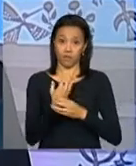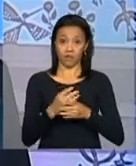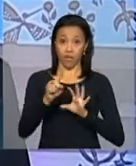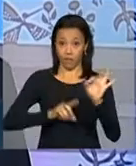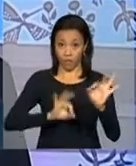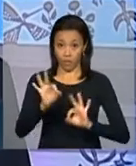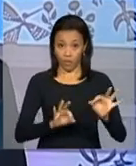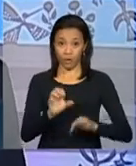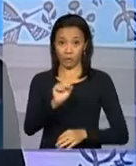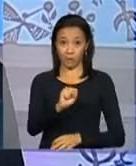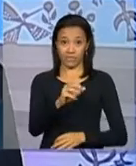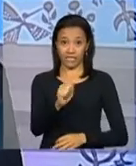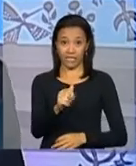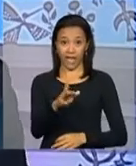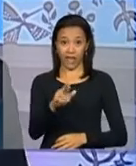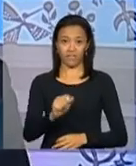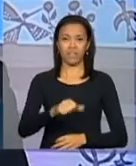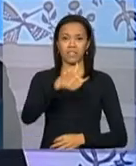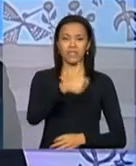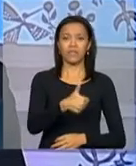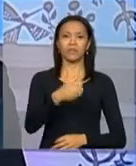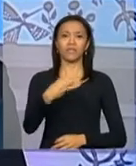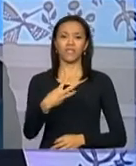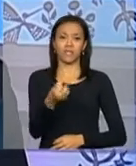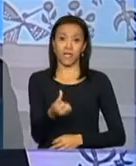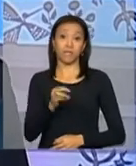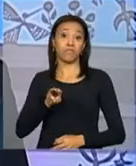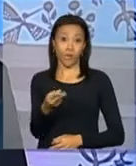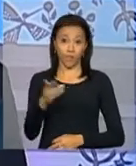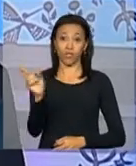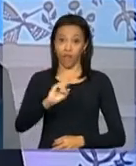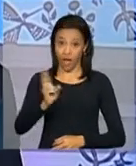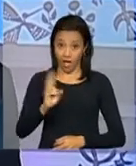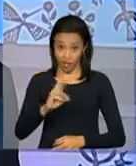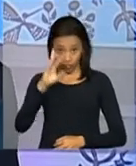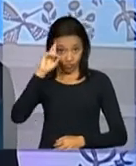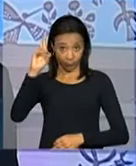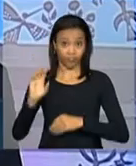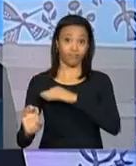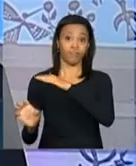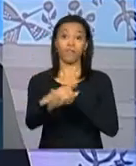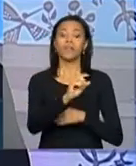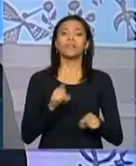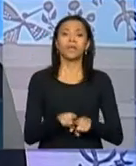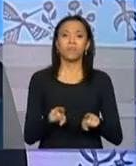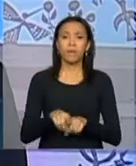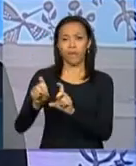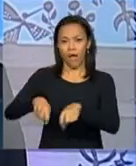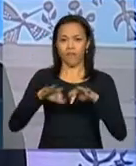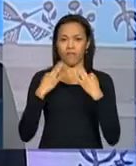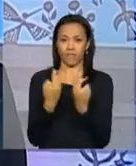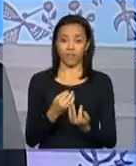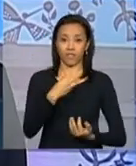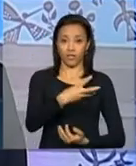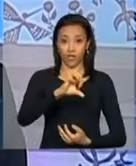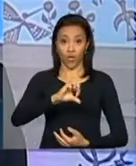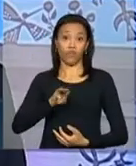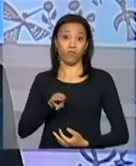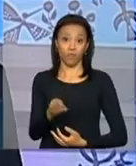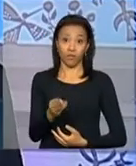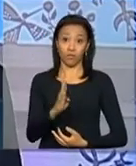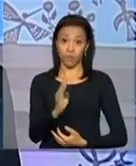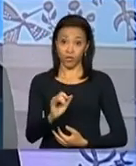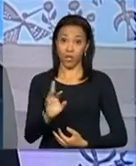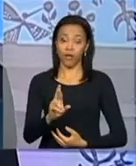os grandes produtores no valor de R 136 bilhões deais e para a agricultura familiar no valor de r9 bilhões deais a